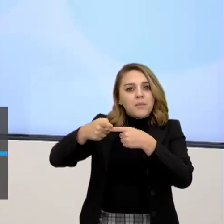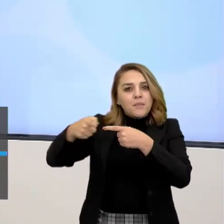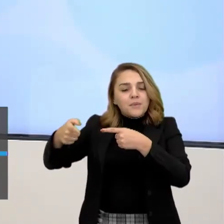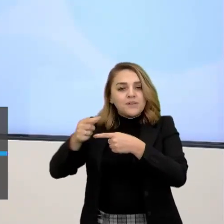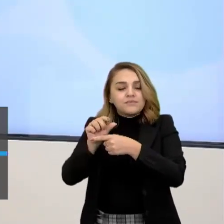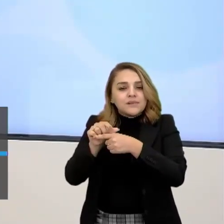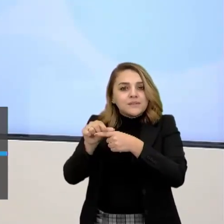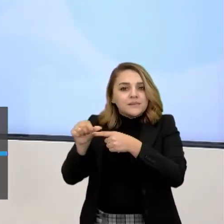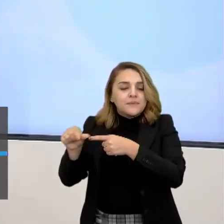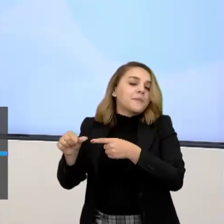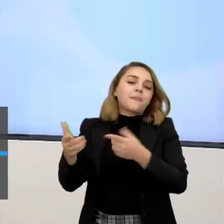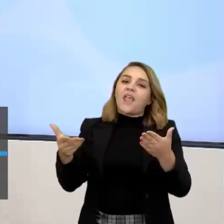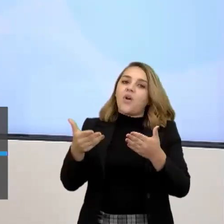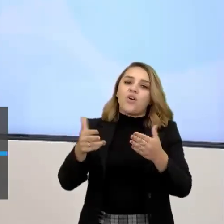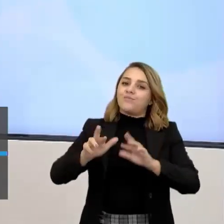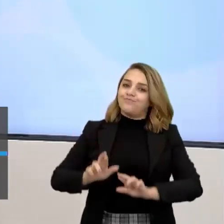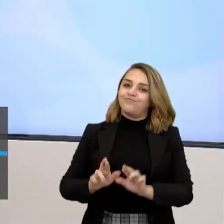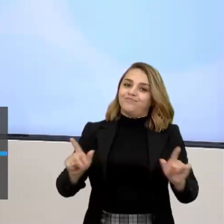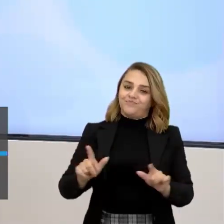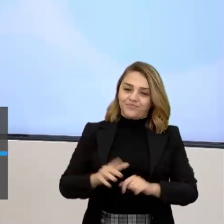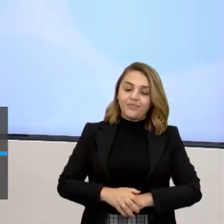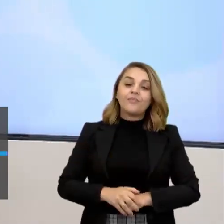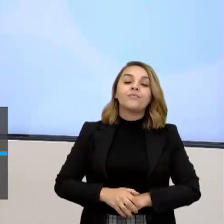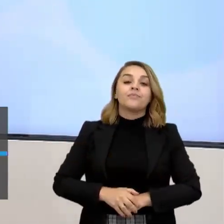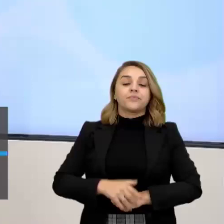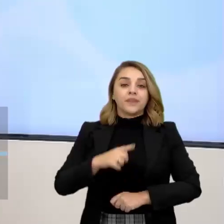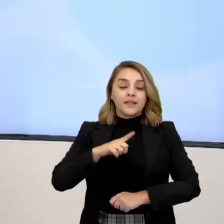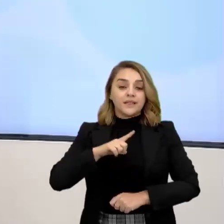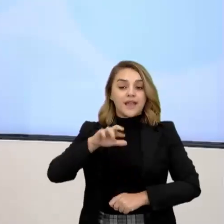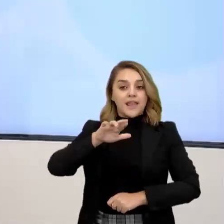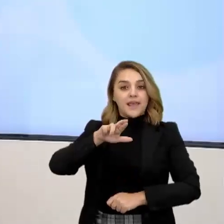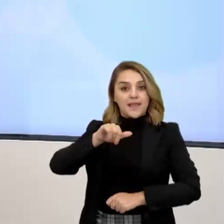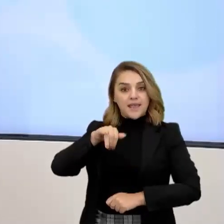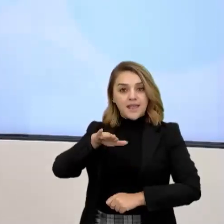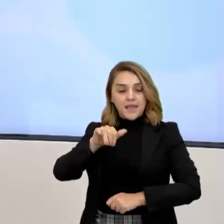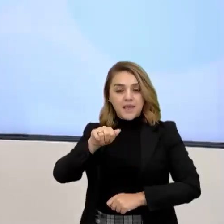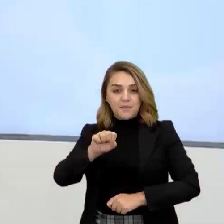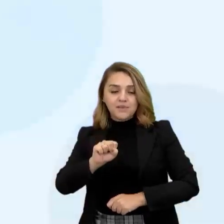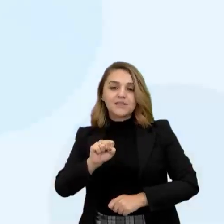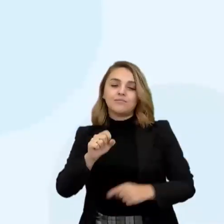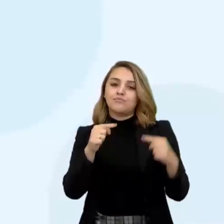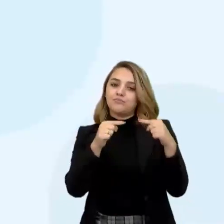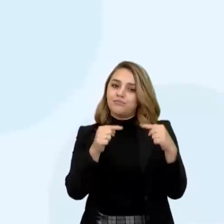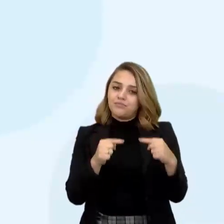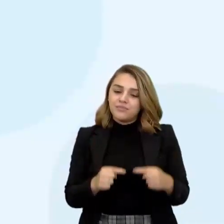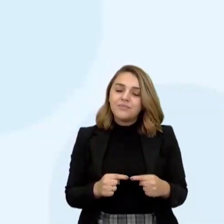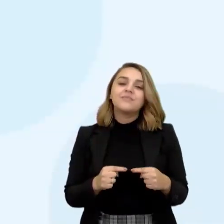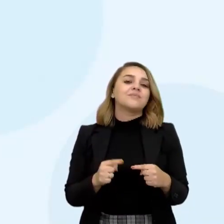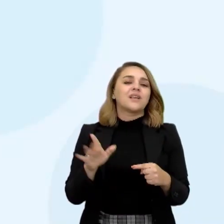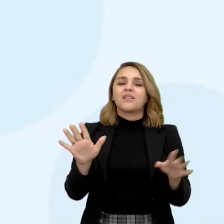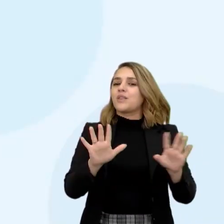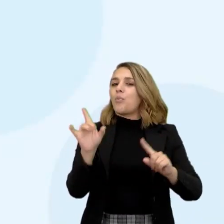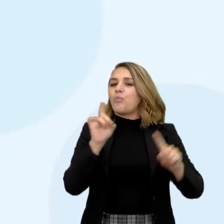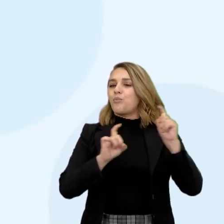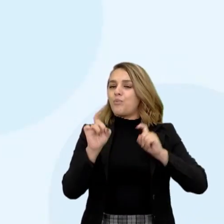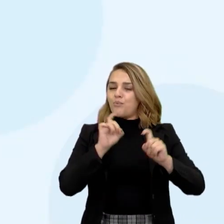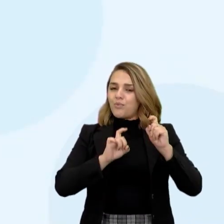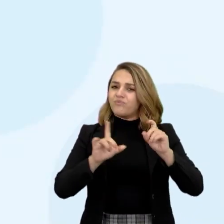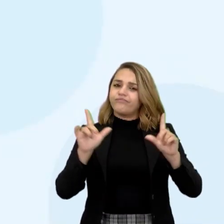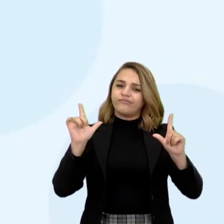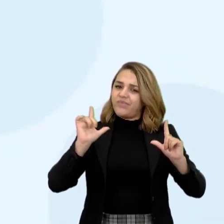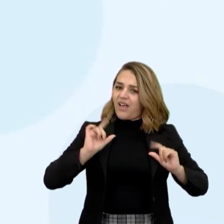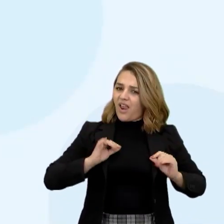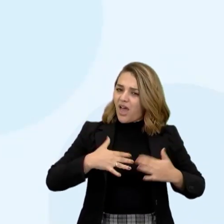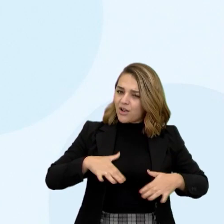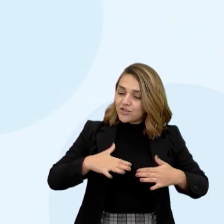ok? Peraí, aqui. Rimas e classificação. As rimas, os tinham rimas, né? Não se preocupem com isso agora, fiquem relaxados, mas